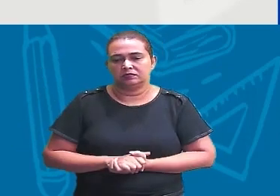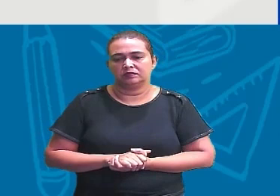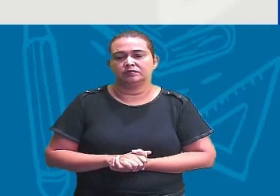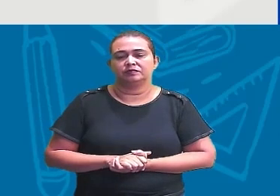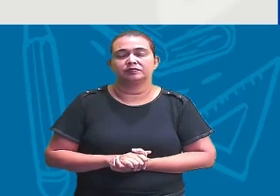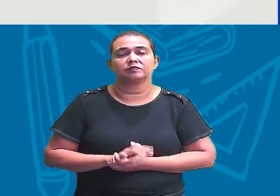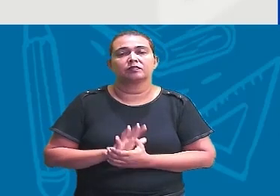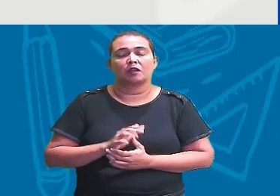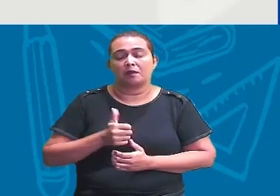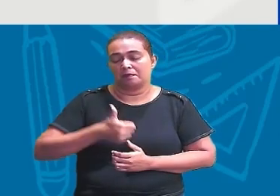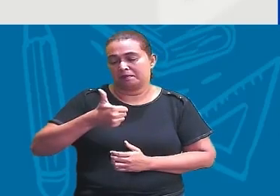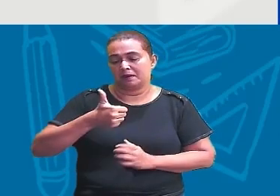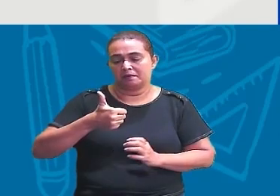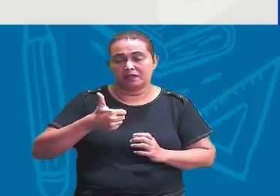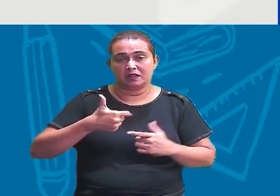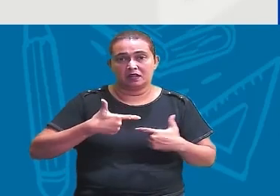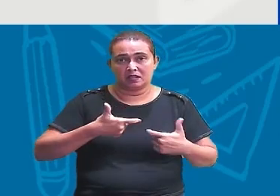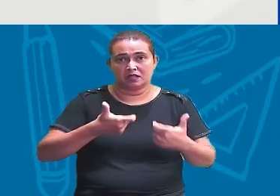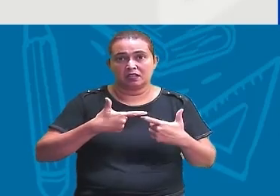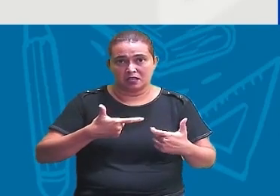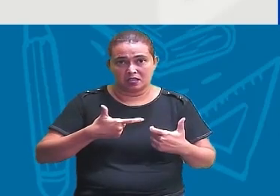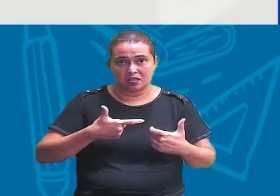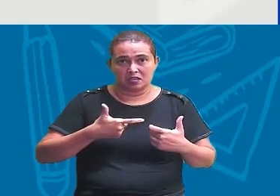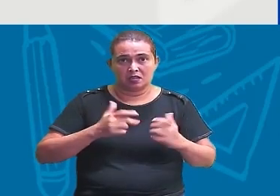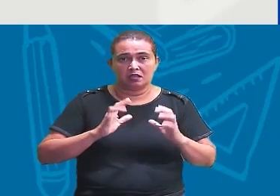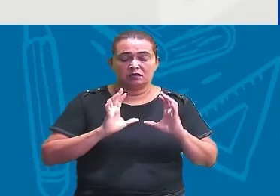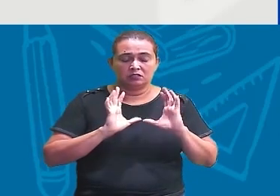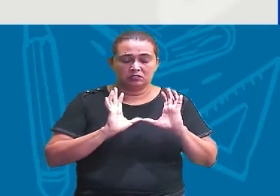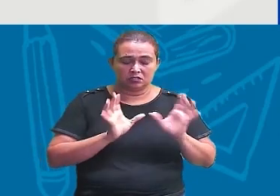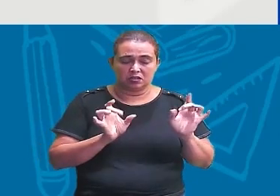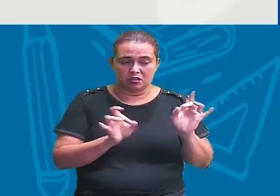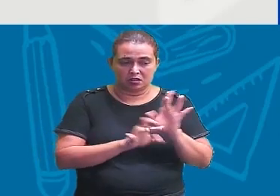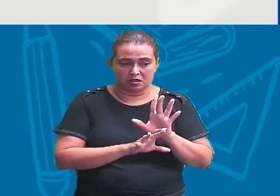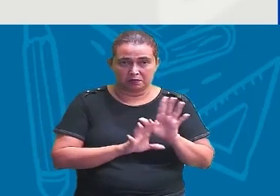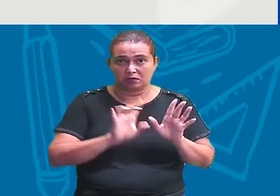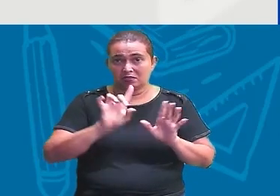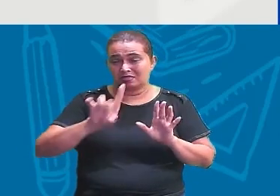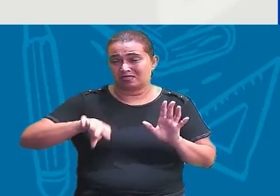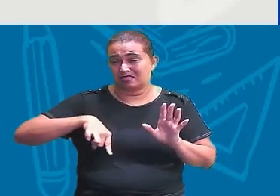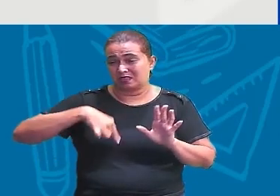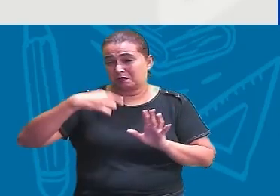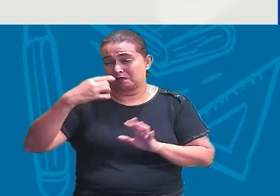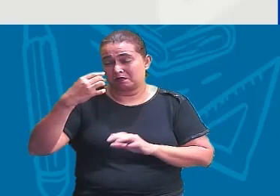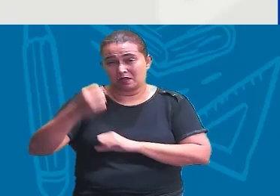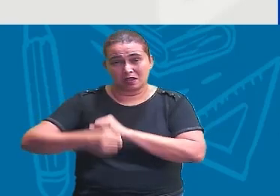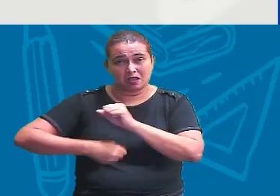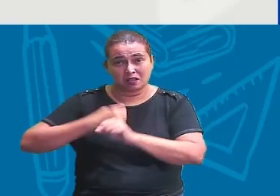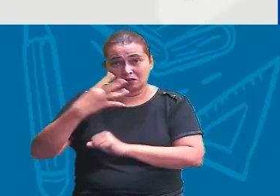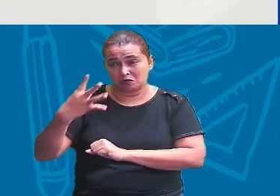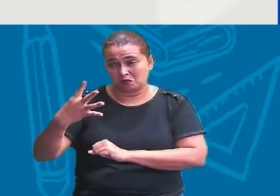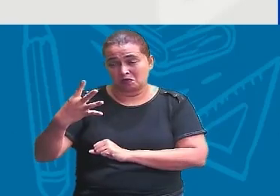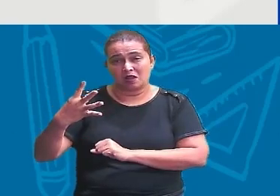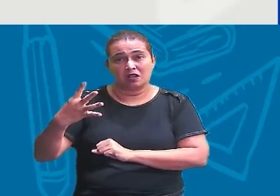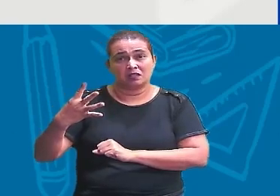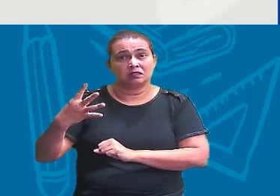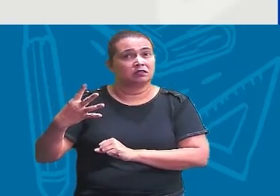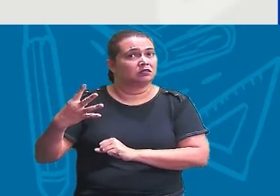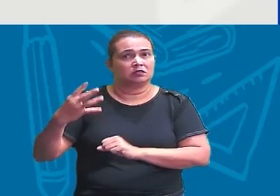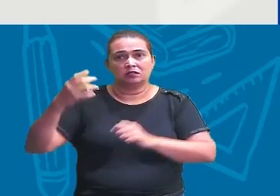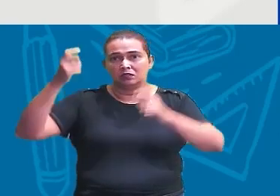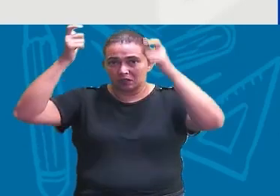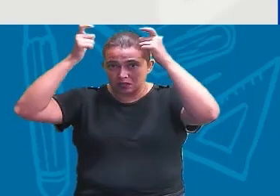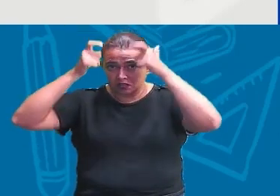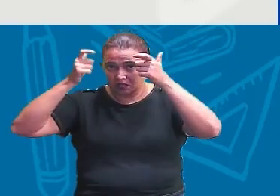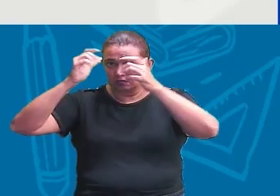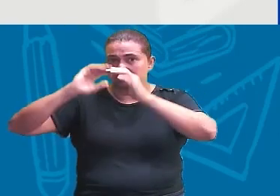4 anos após a Primeira Guerra, a Europa já não era mais a mesma. Os presidentes substituíram os príncipes, automóveis, submarinos e aviões